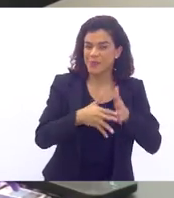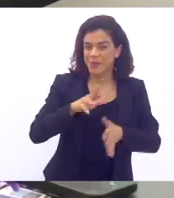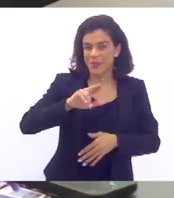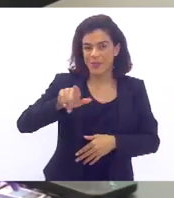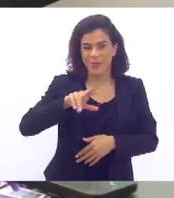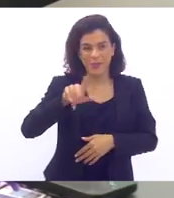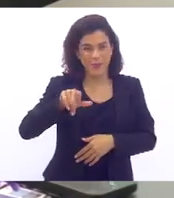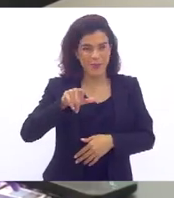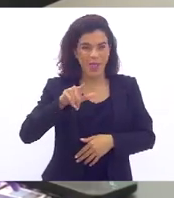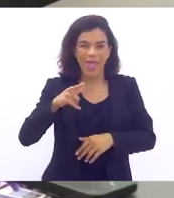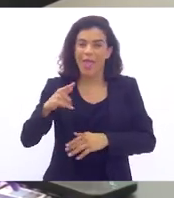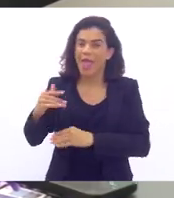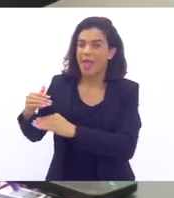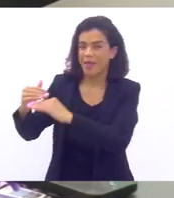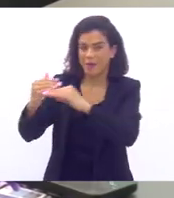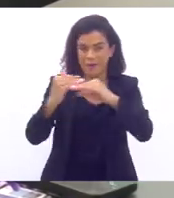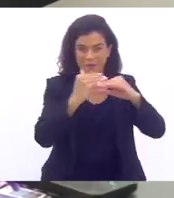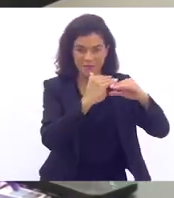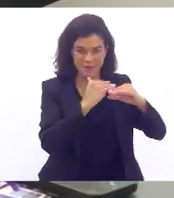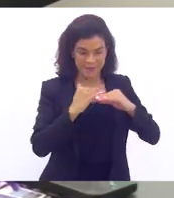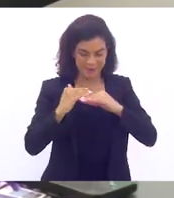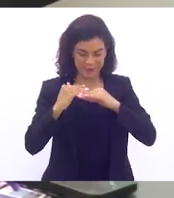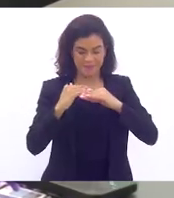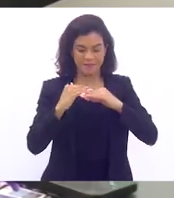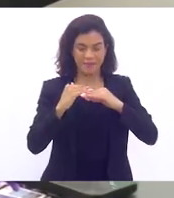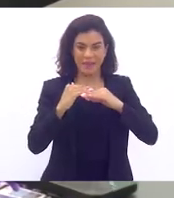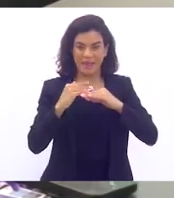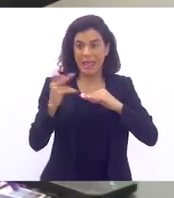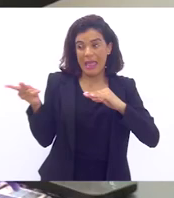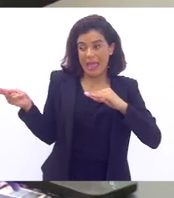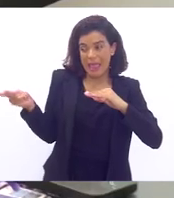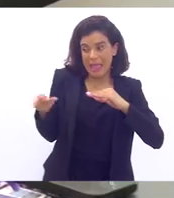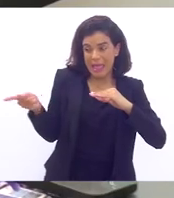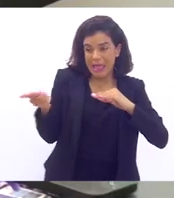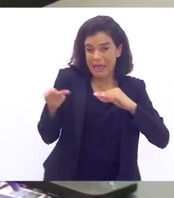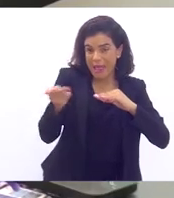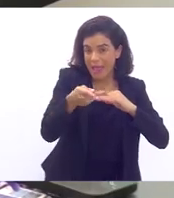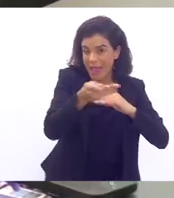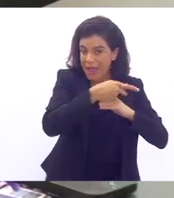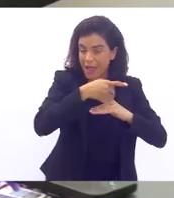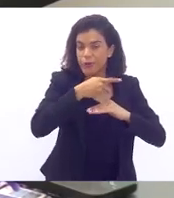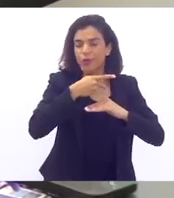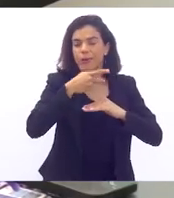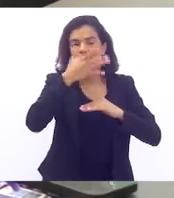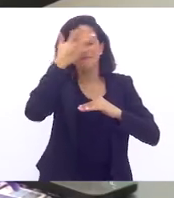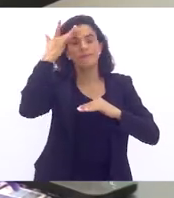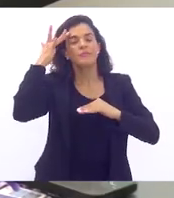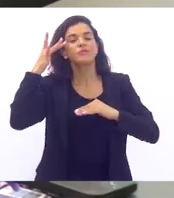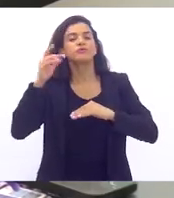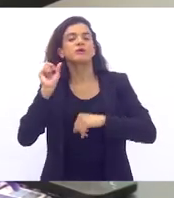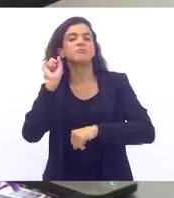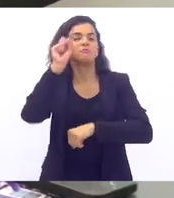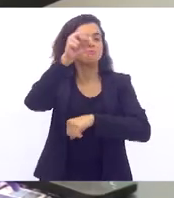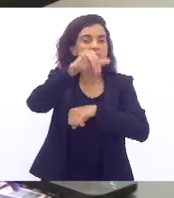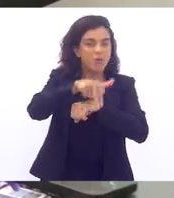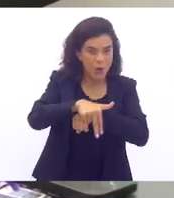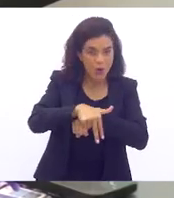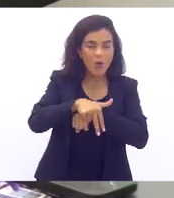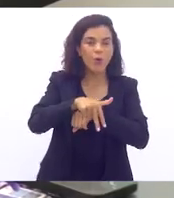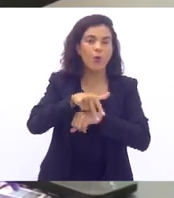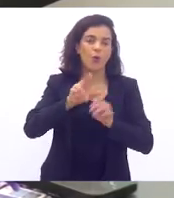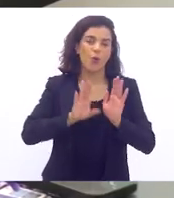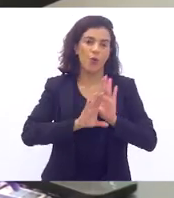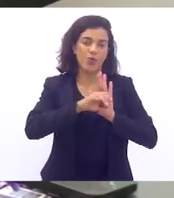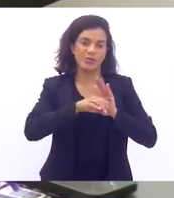o princípio da igualdade erra o parlamentar que entra na casa Legislativa com